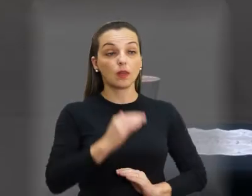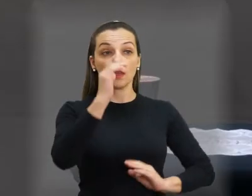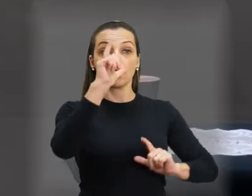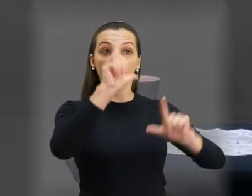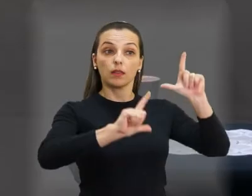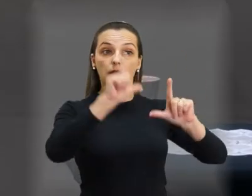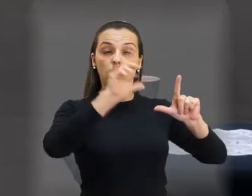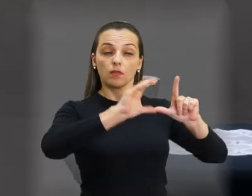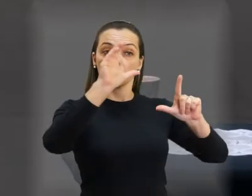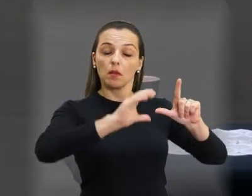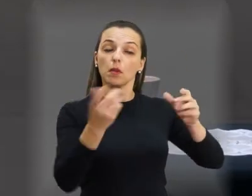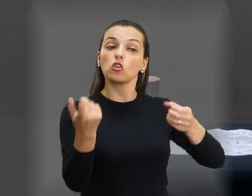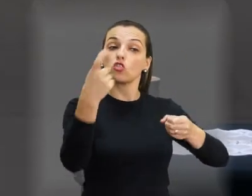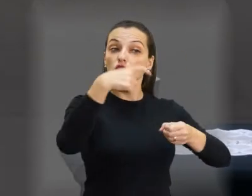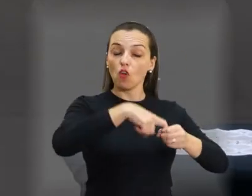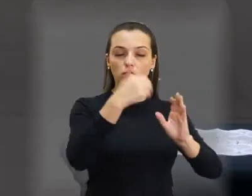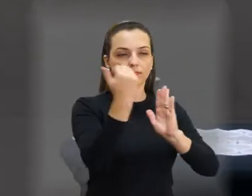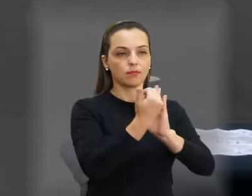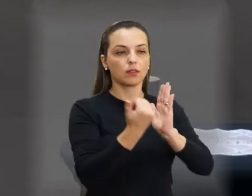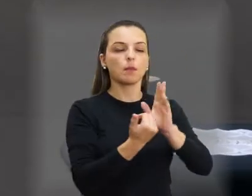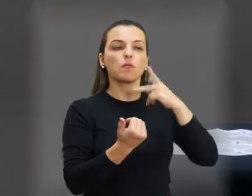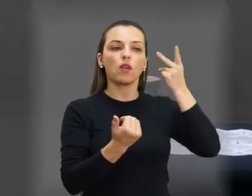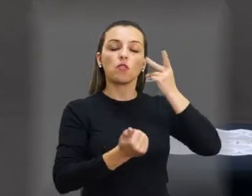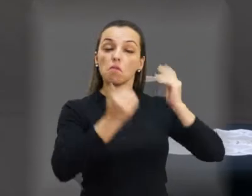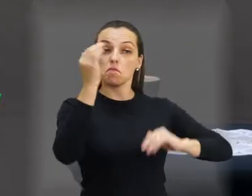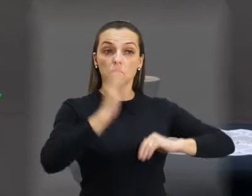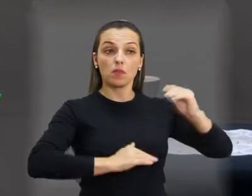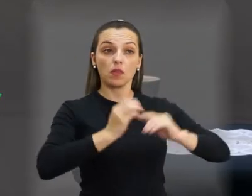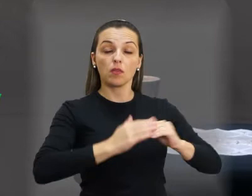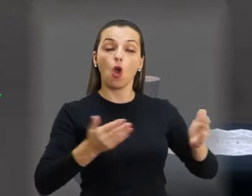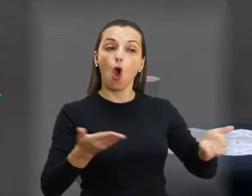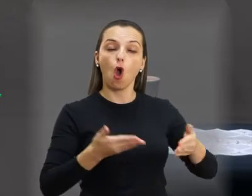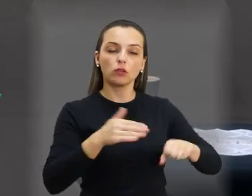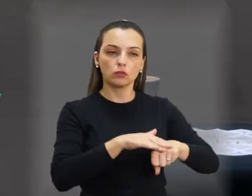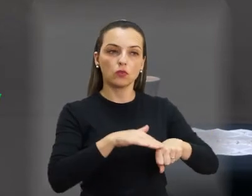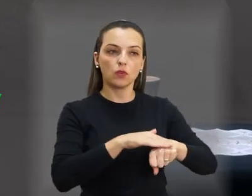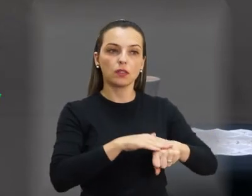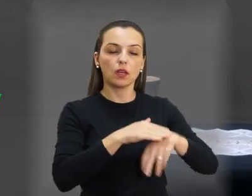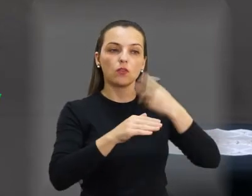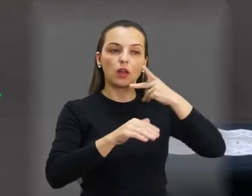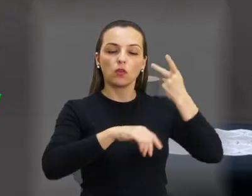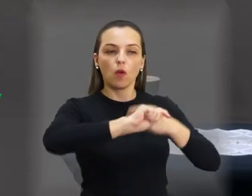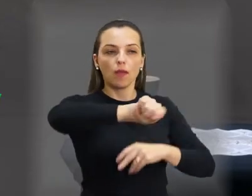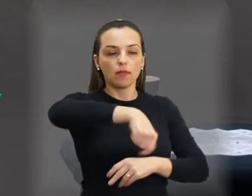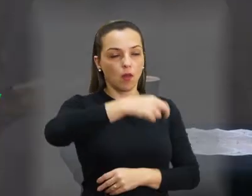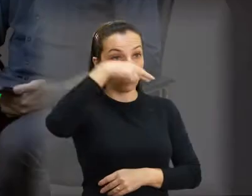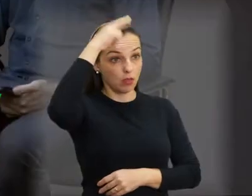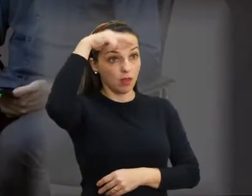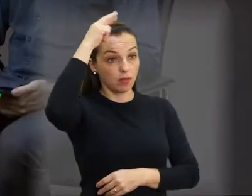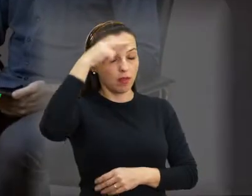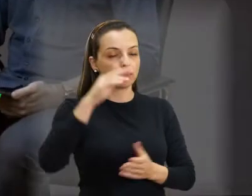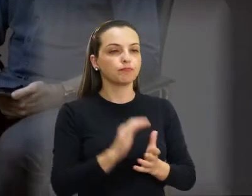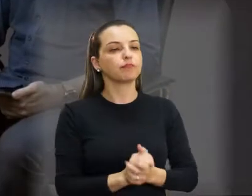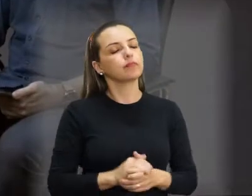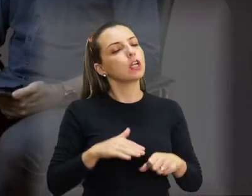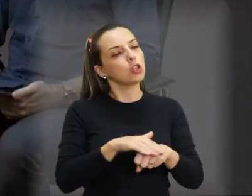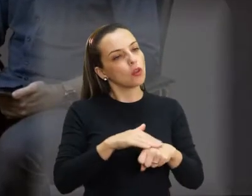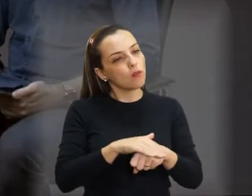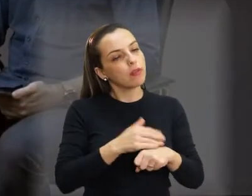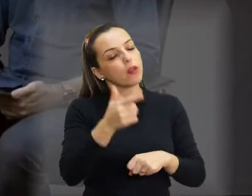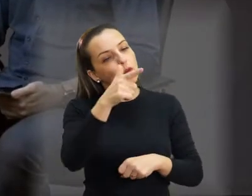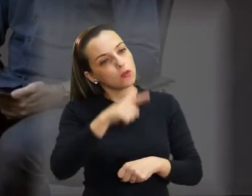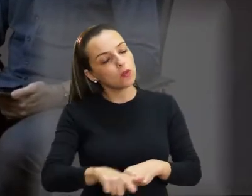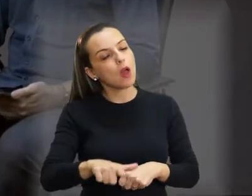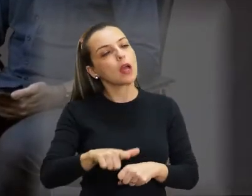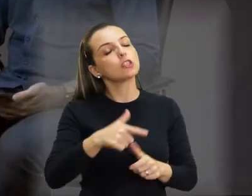De volta no programa Vereadores em Ação, nesta edição conversando com o vereador Rafael De Angeli. Vereador, retomando a nossa